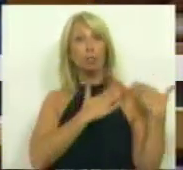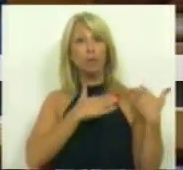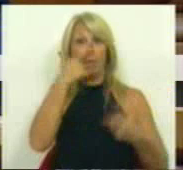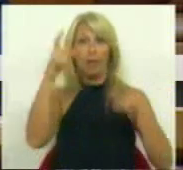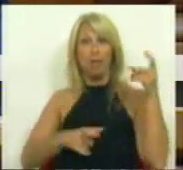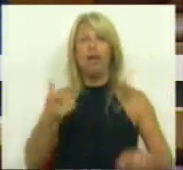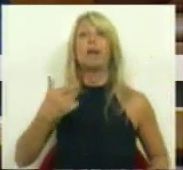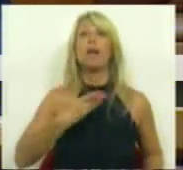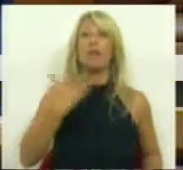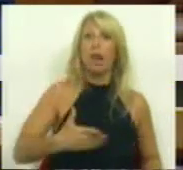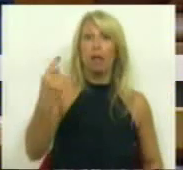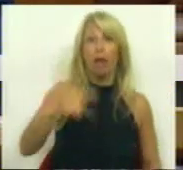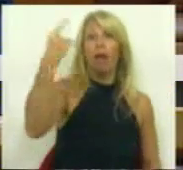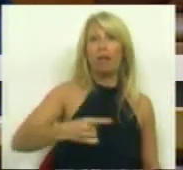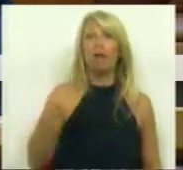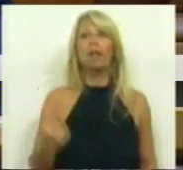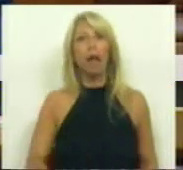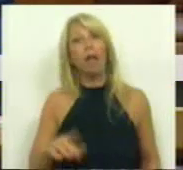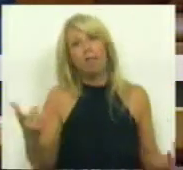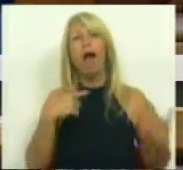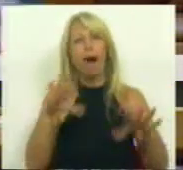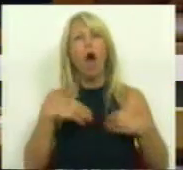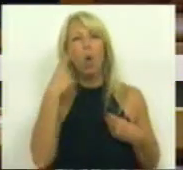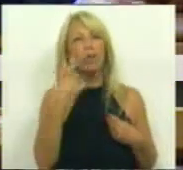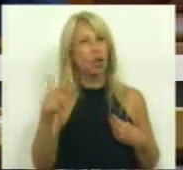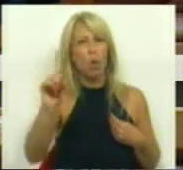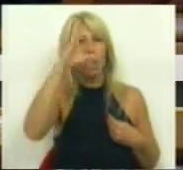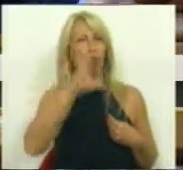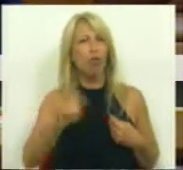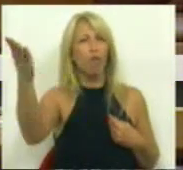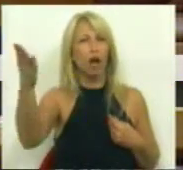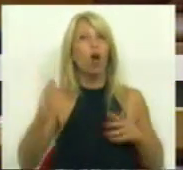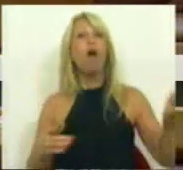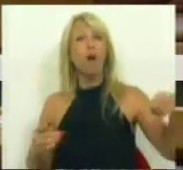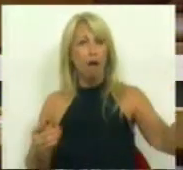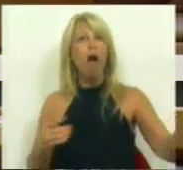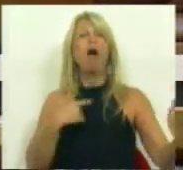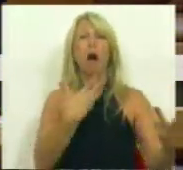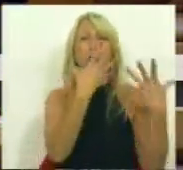certamente será reconhecido, não pelo Governo, de quem já nada esperamos, mas por muitos dos nossos concidadãos e concidadãs.